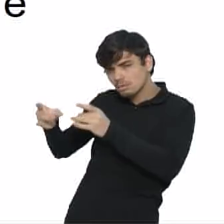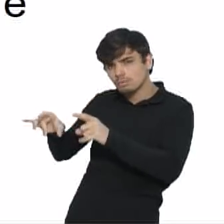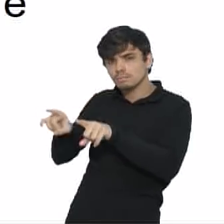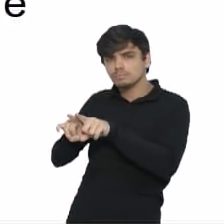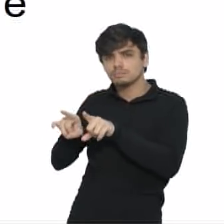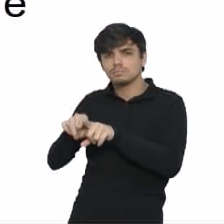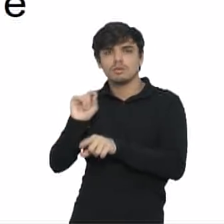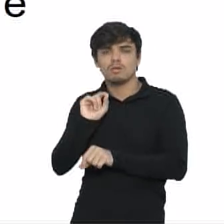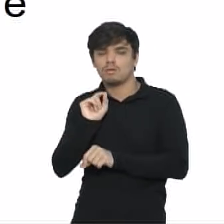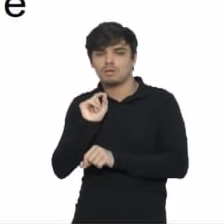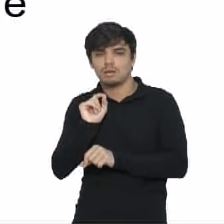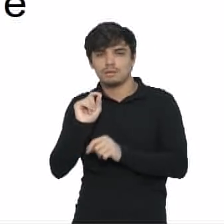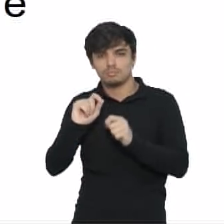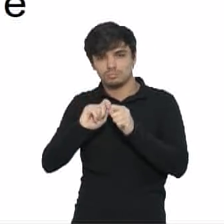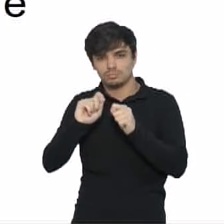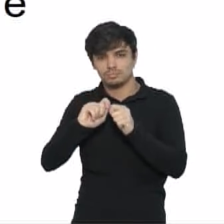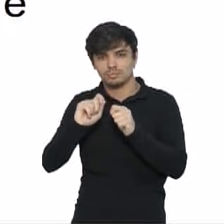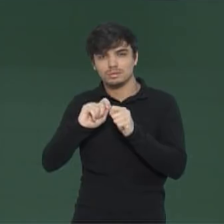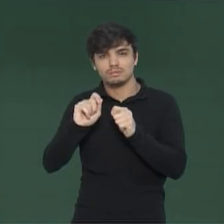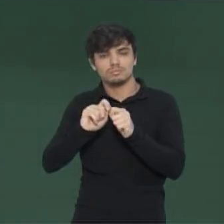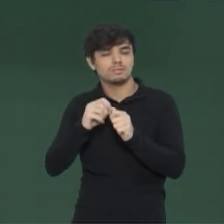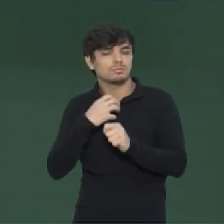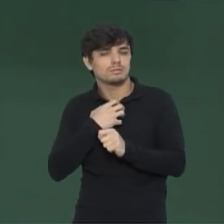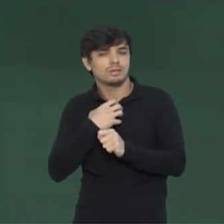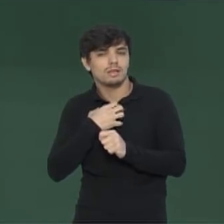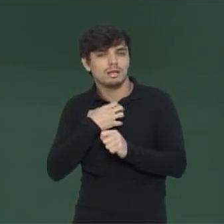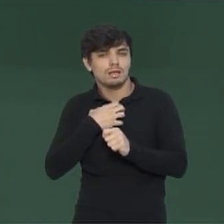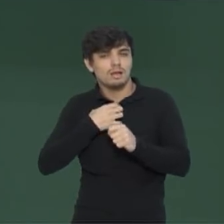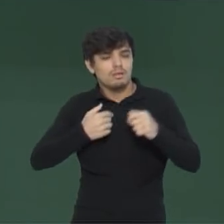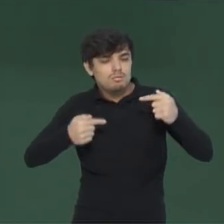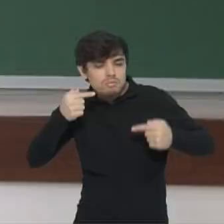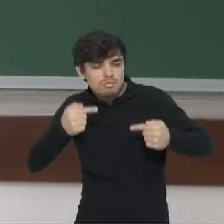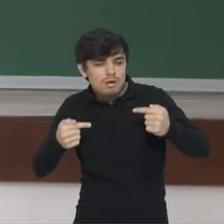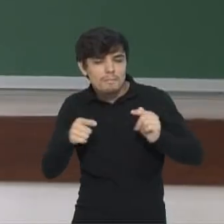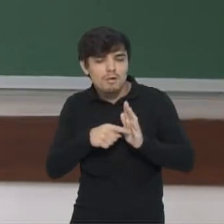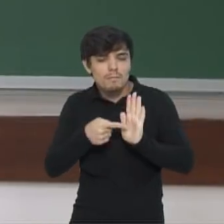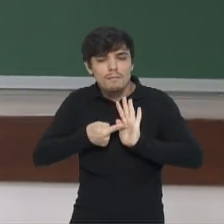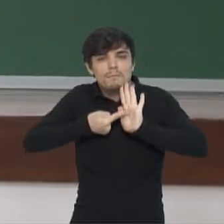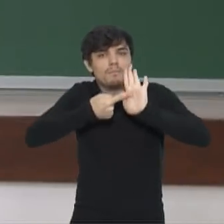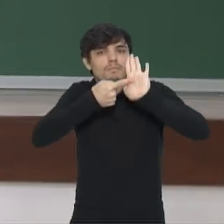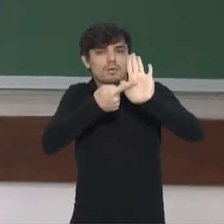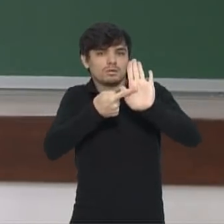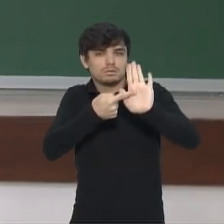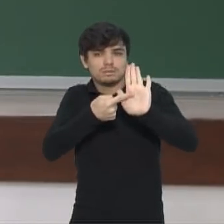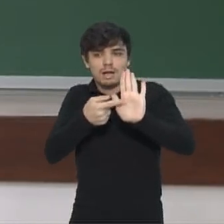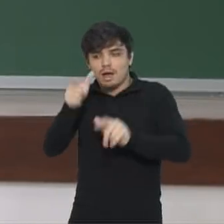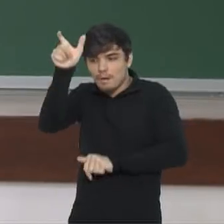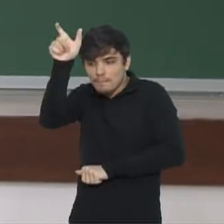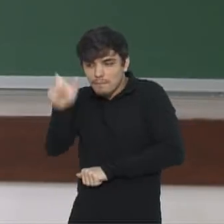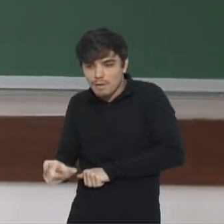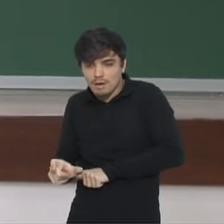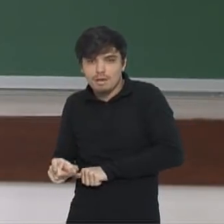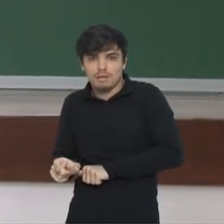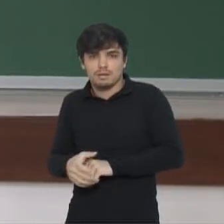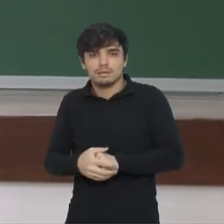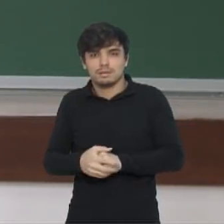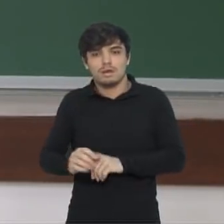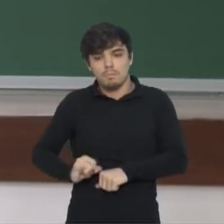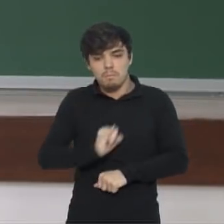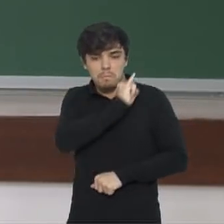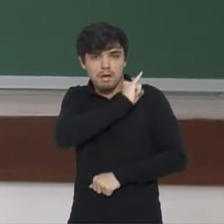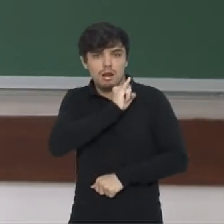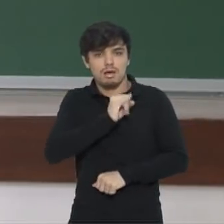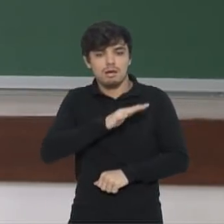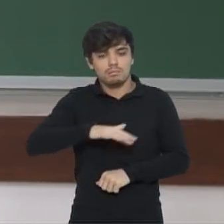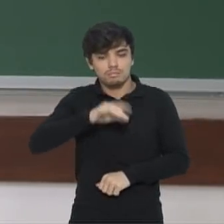também feita de maneira assim política, para exaltar a figura dos imperadores, de pessoas